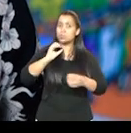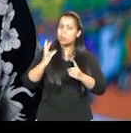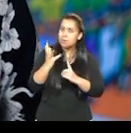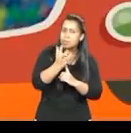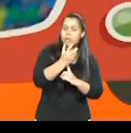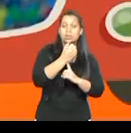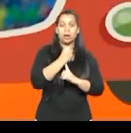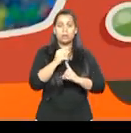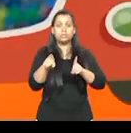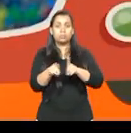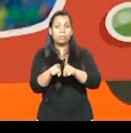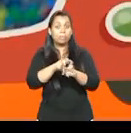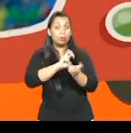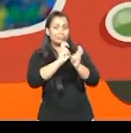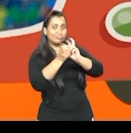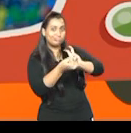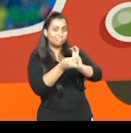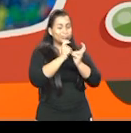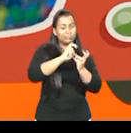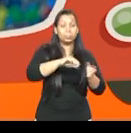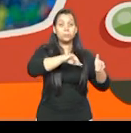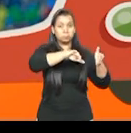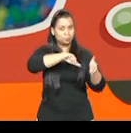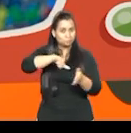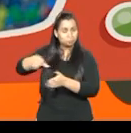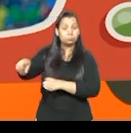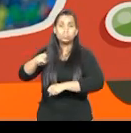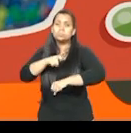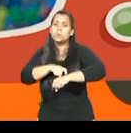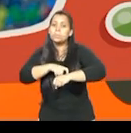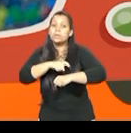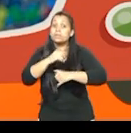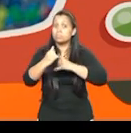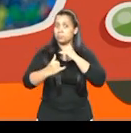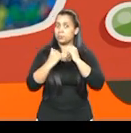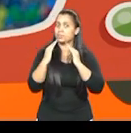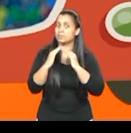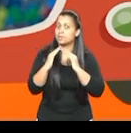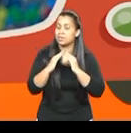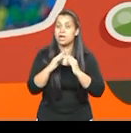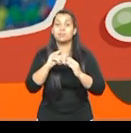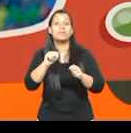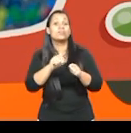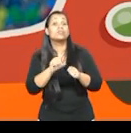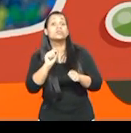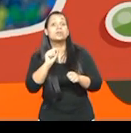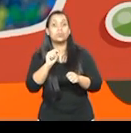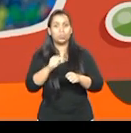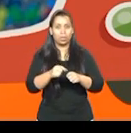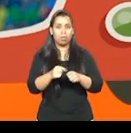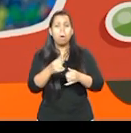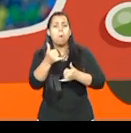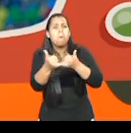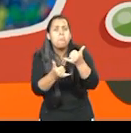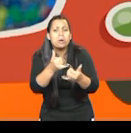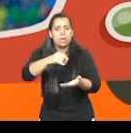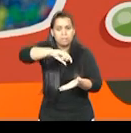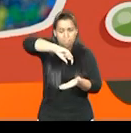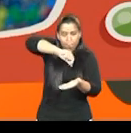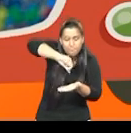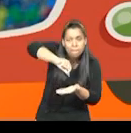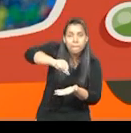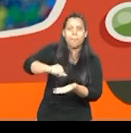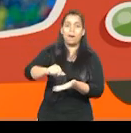capoeira. No nosso momento Brincando em Casa, aprenderemos a construir um peão, onde vocês unirão brinquedo e